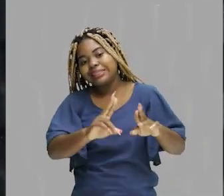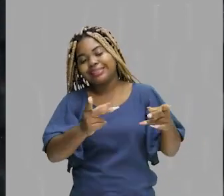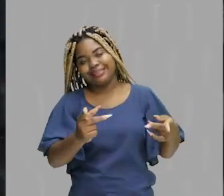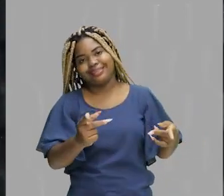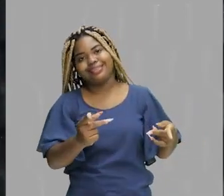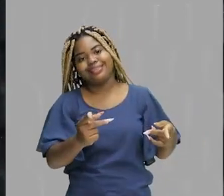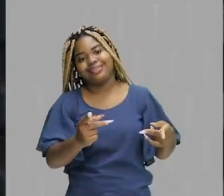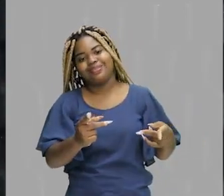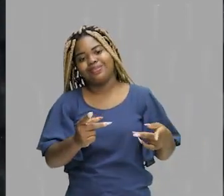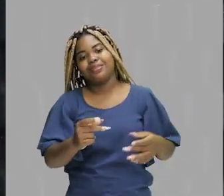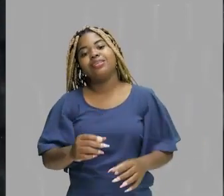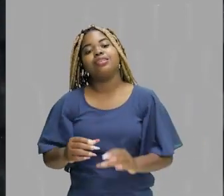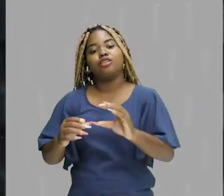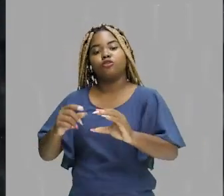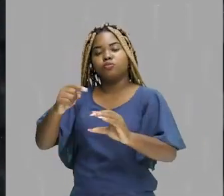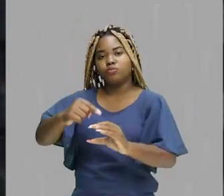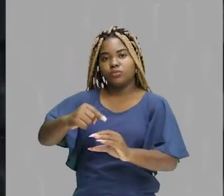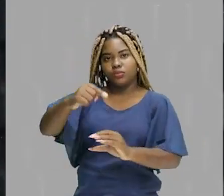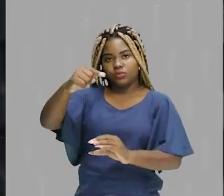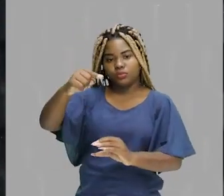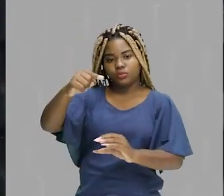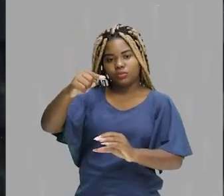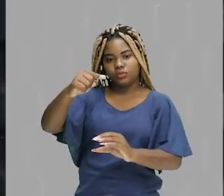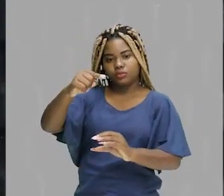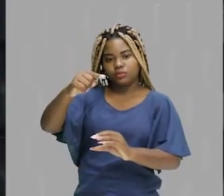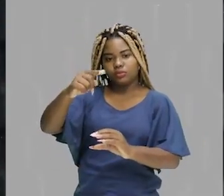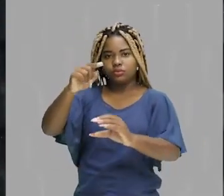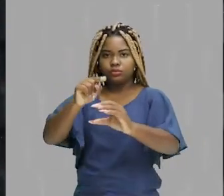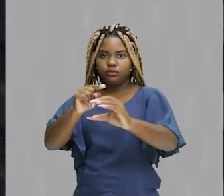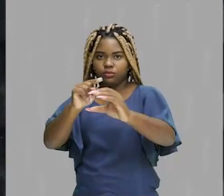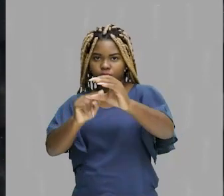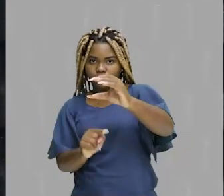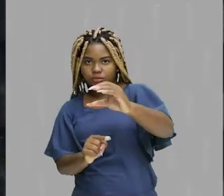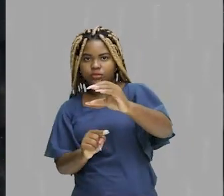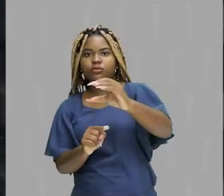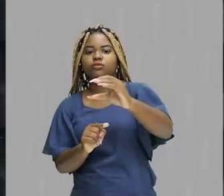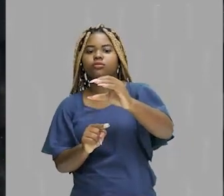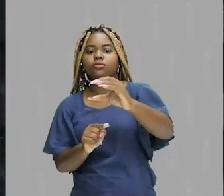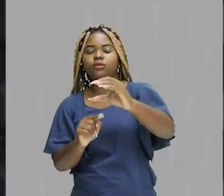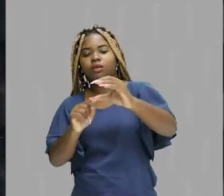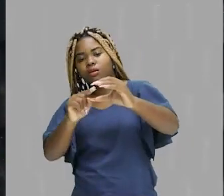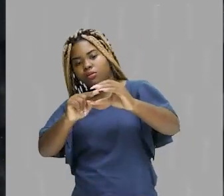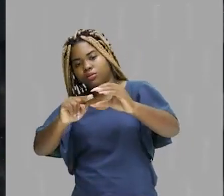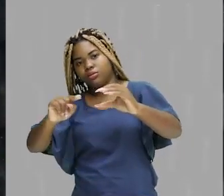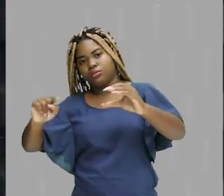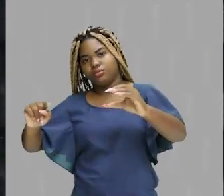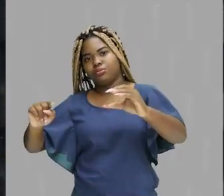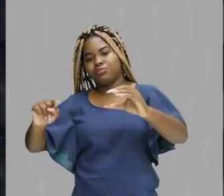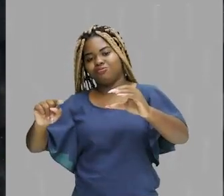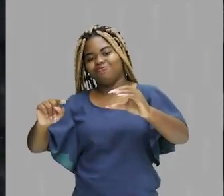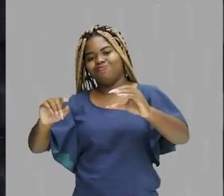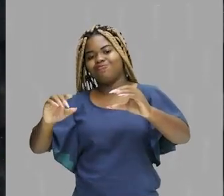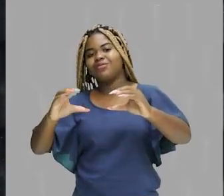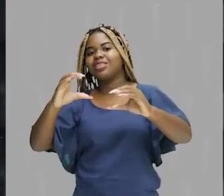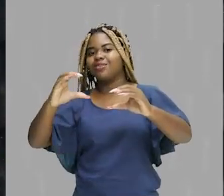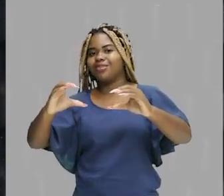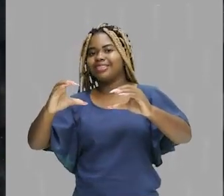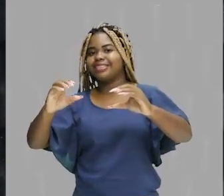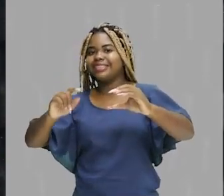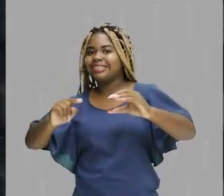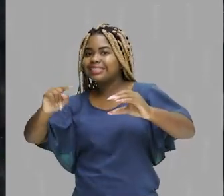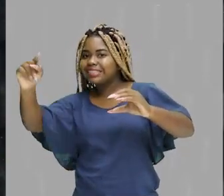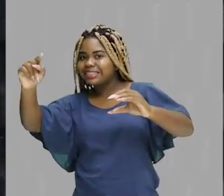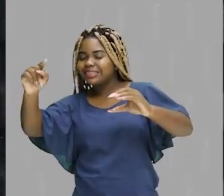hidroxila na parte de cima, o hidrogênio na parte de baixo, um grupo metil à esquerda e